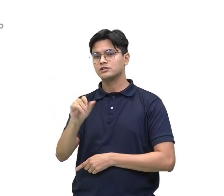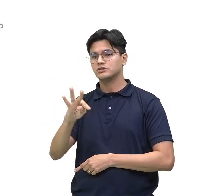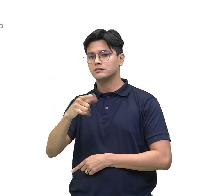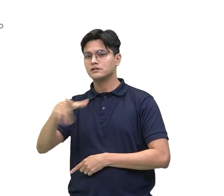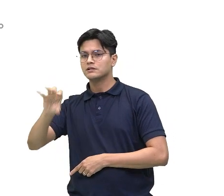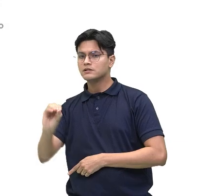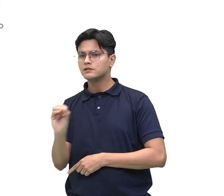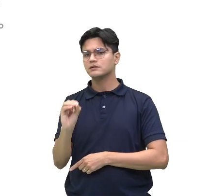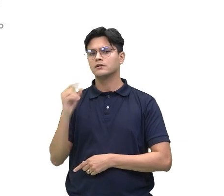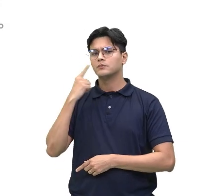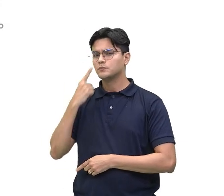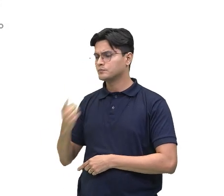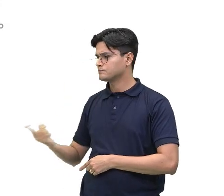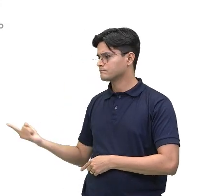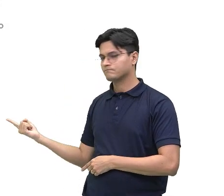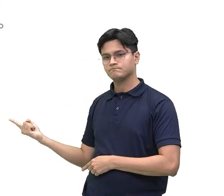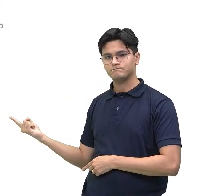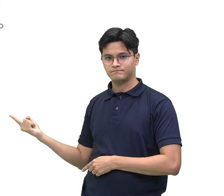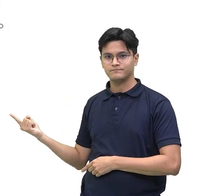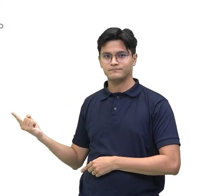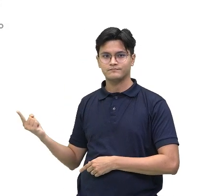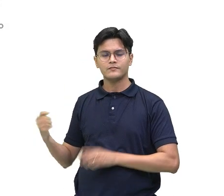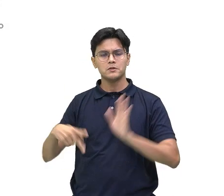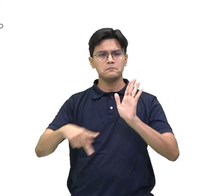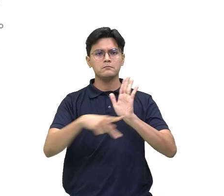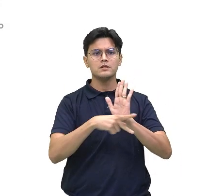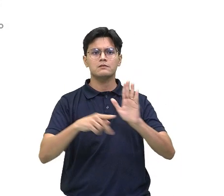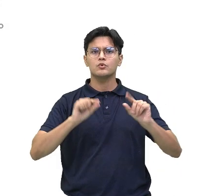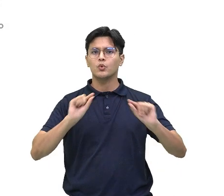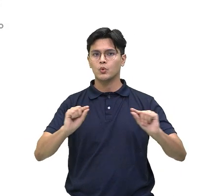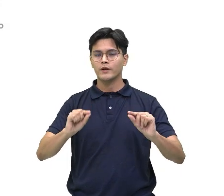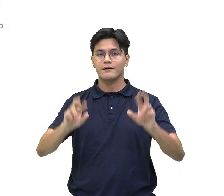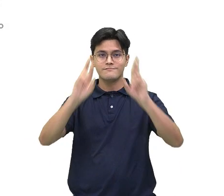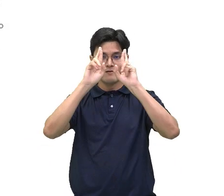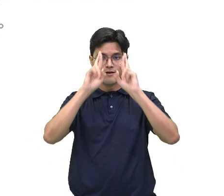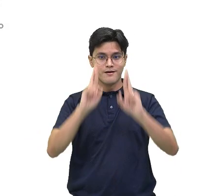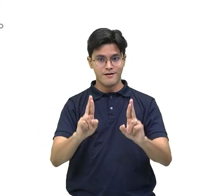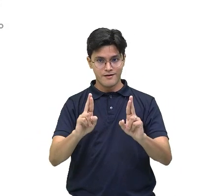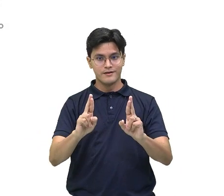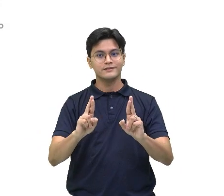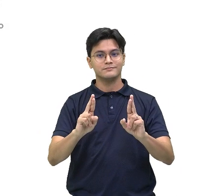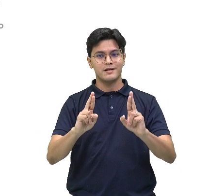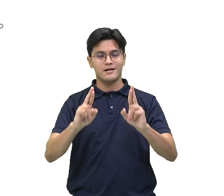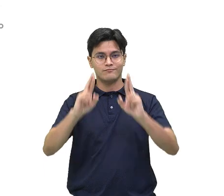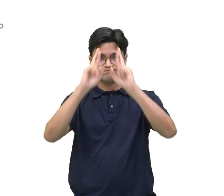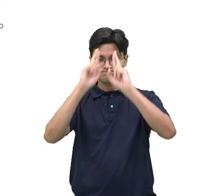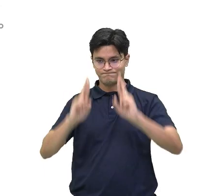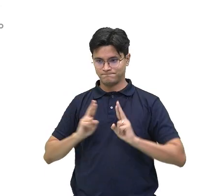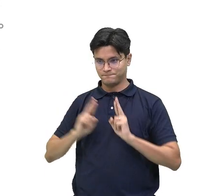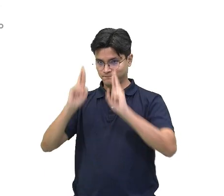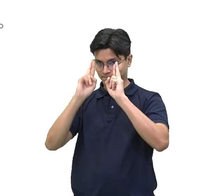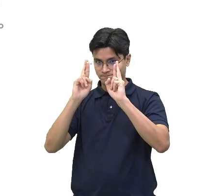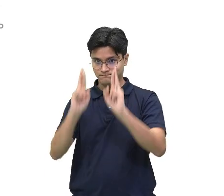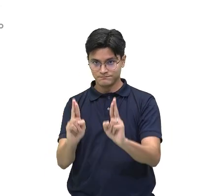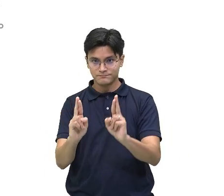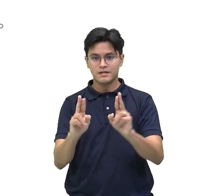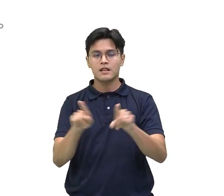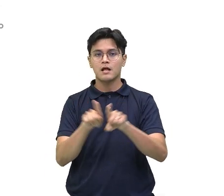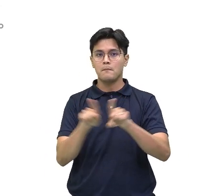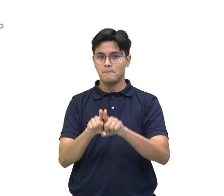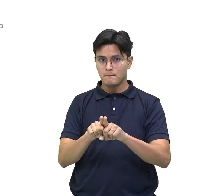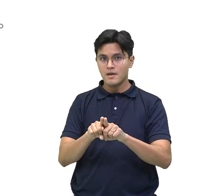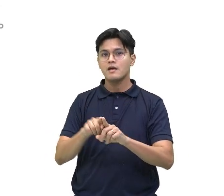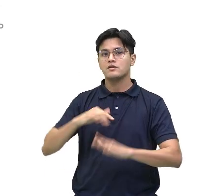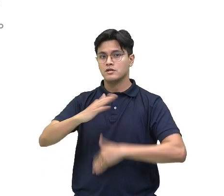esses países que compõem o BRICS? Eles vão ter um respeito mútuo, né, Aí eles buscam a igualdade,